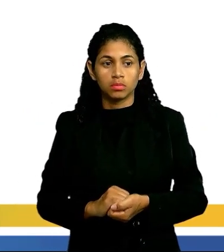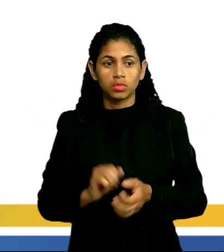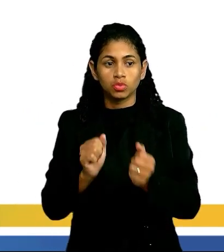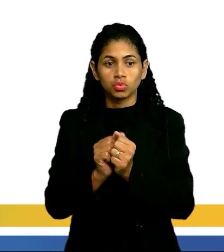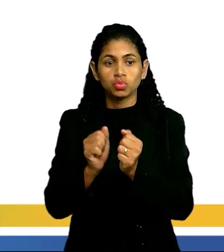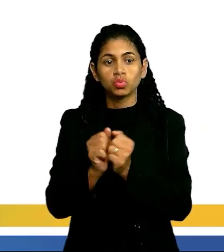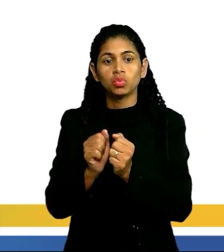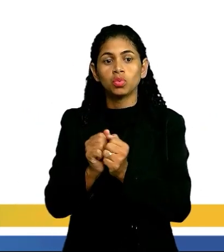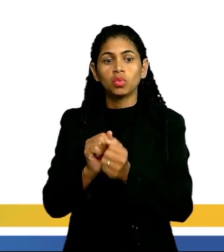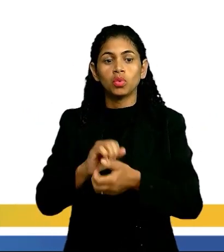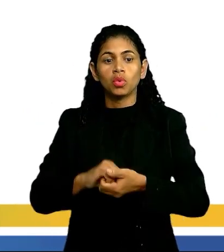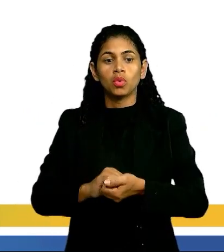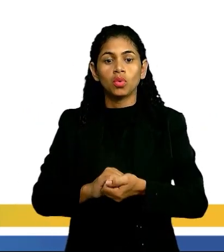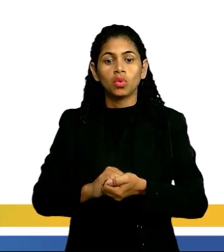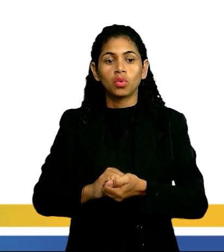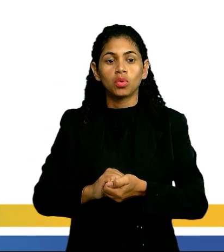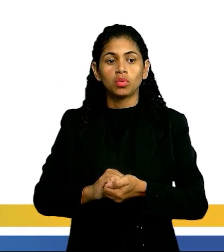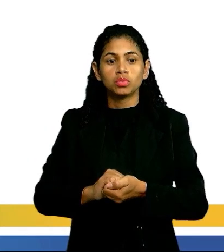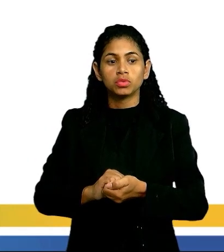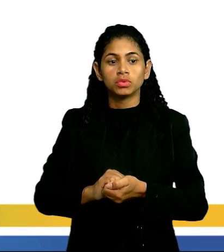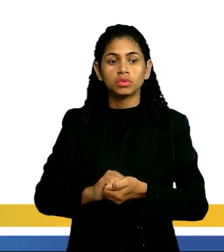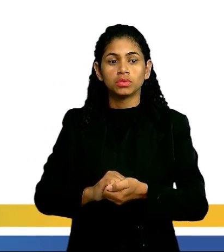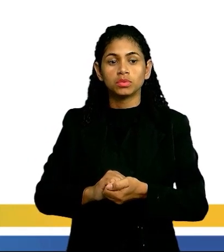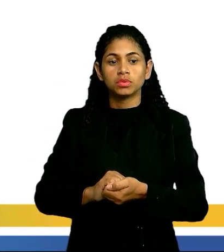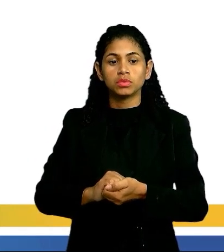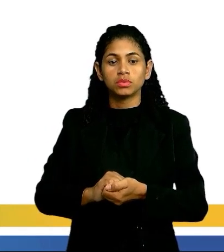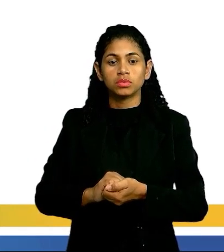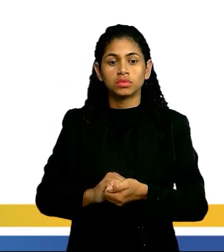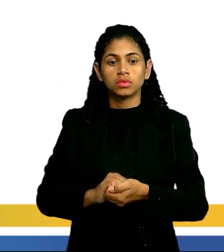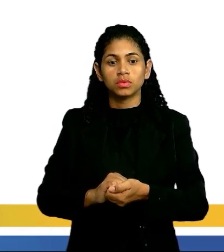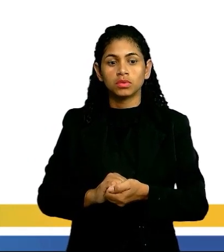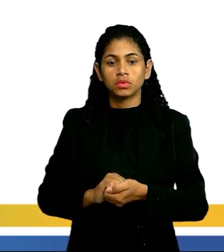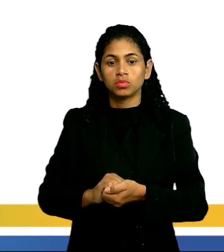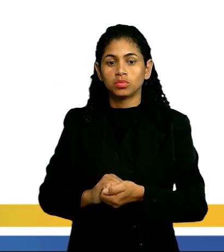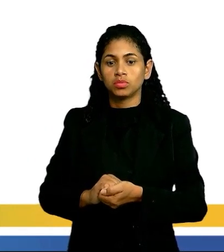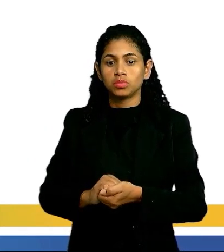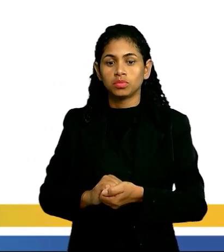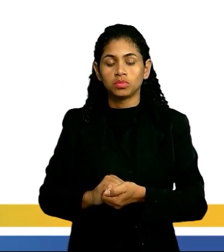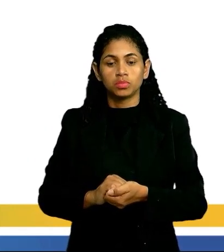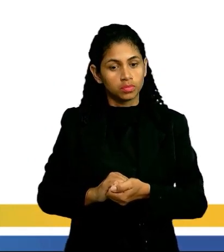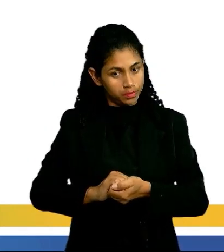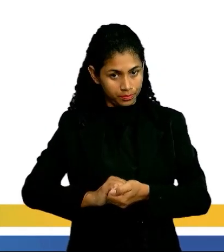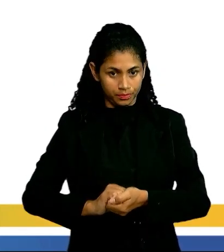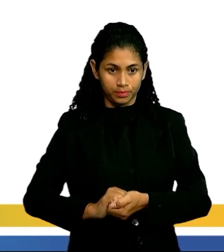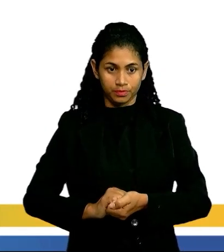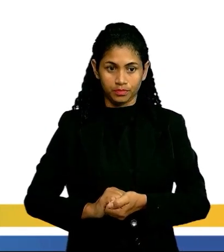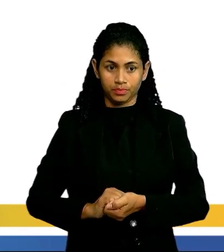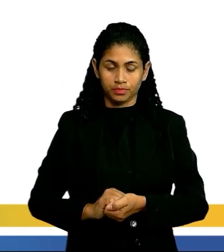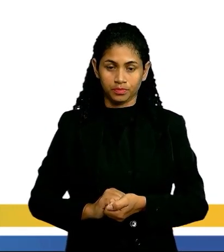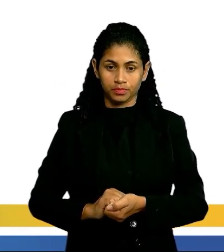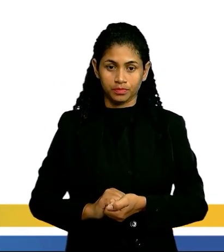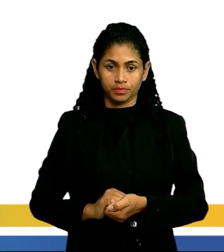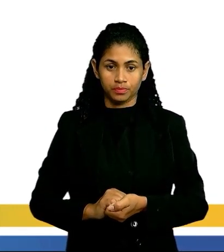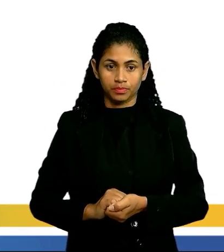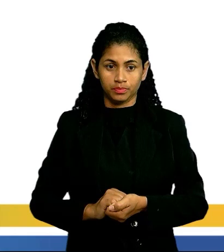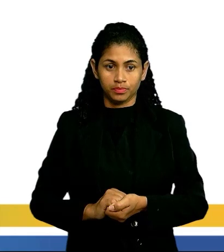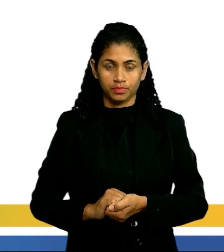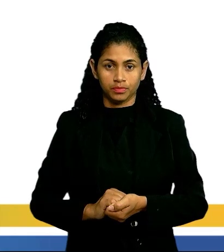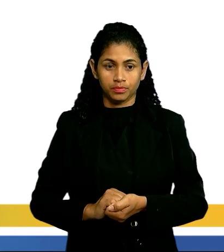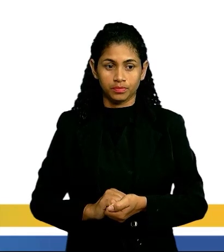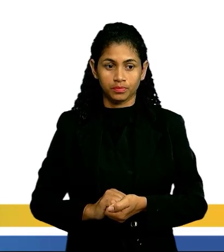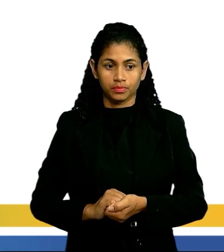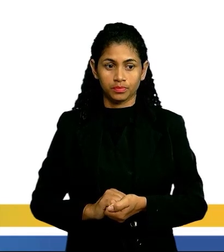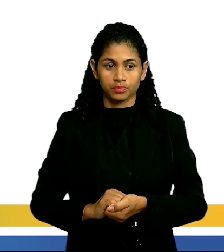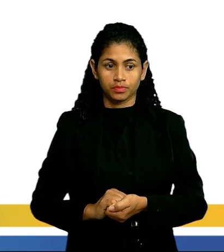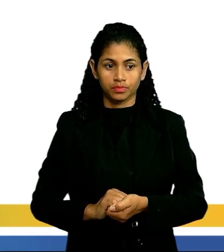destaque, né? Cinema e genocídio judaico, dimensões da memória audiovisual do nazismo e do Holocausto. Essa é uma dica,